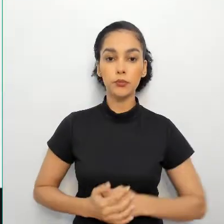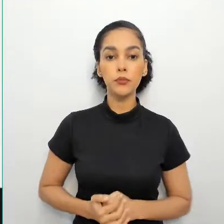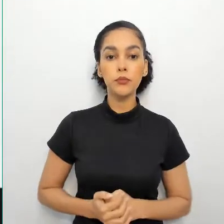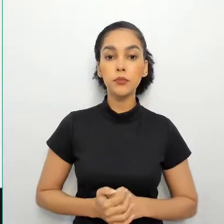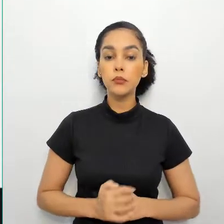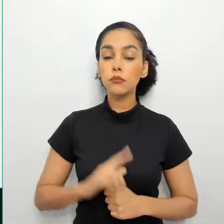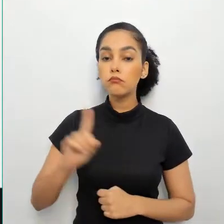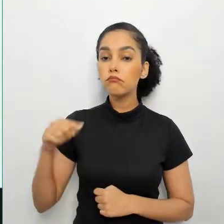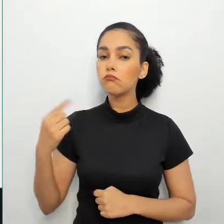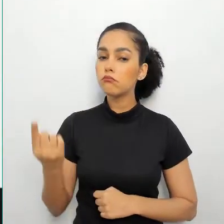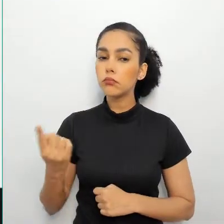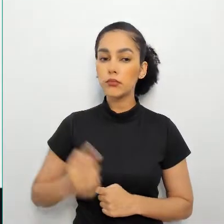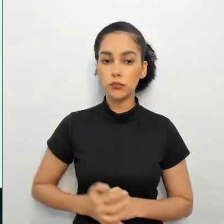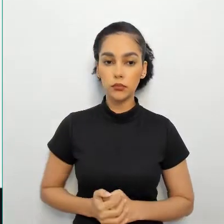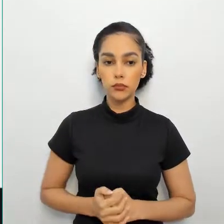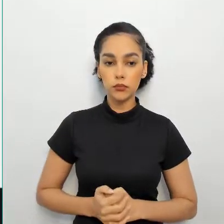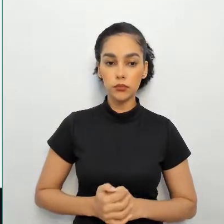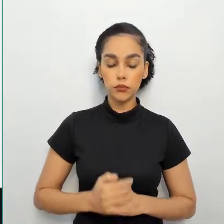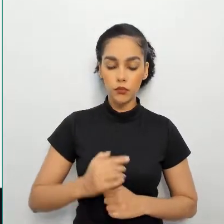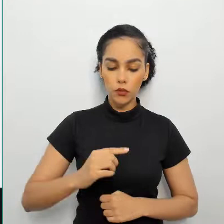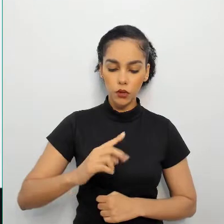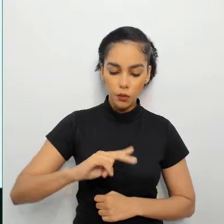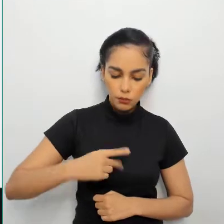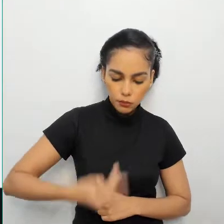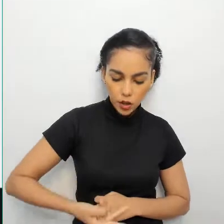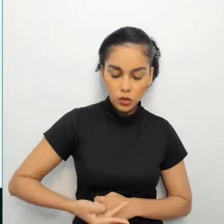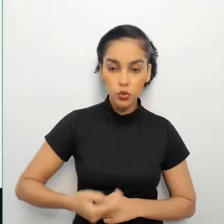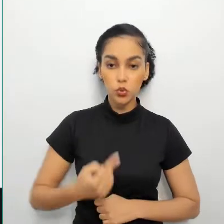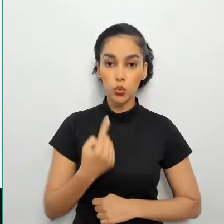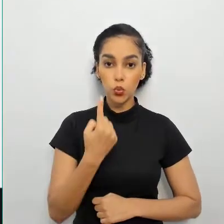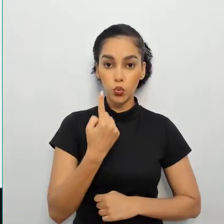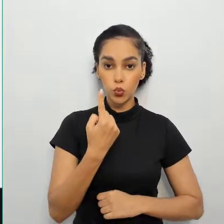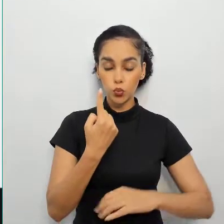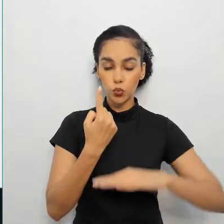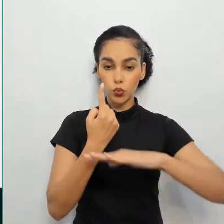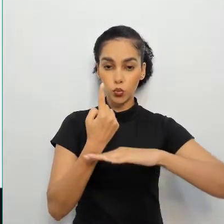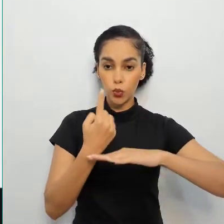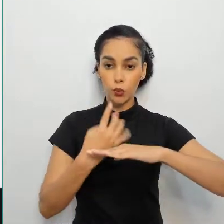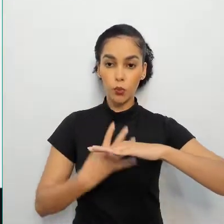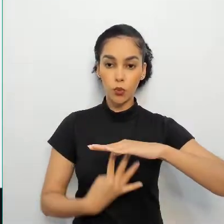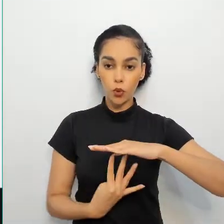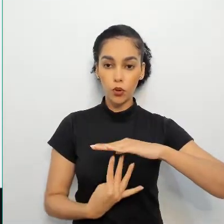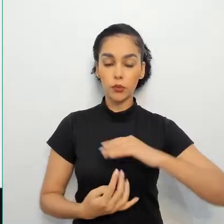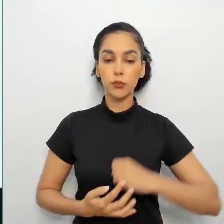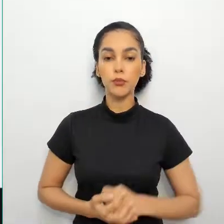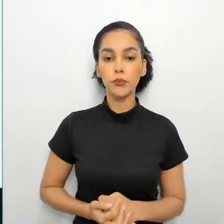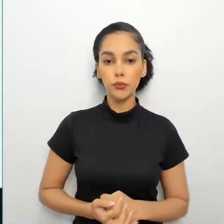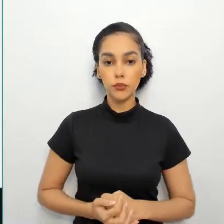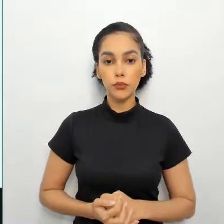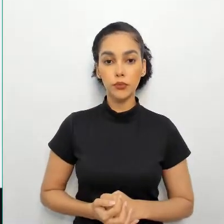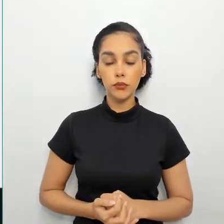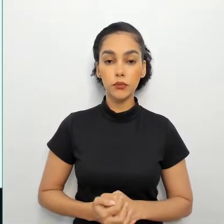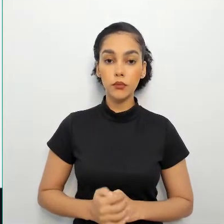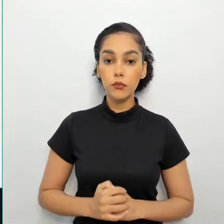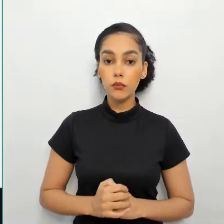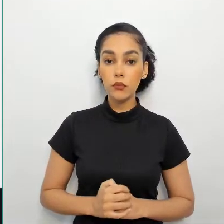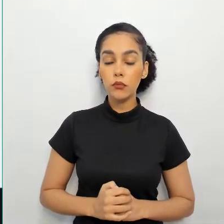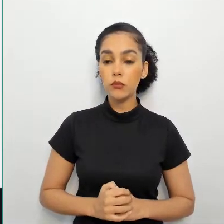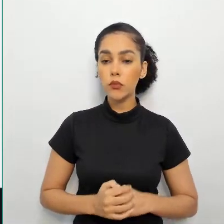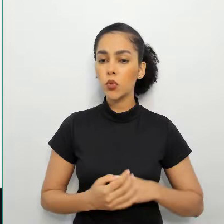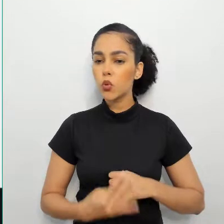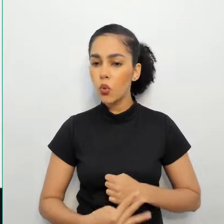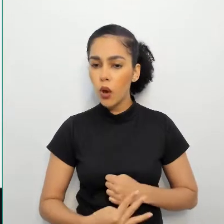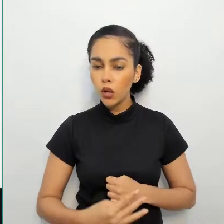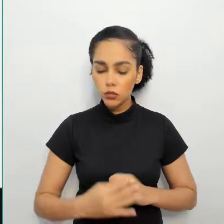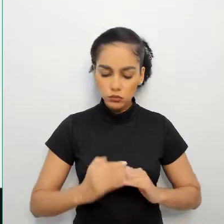vem a próxima. A próxima medida é 1 sobre 4. Medida do lado do terceiro quadrado.